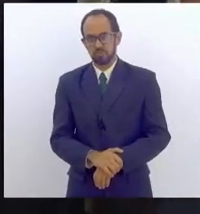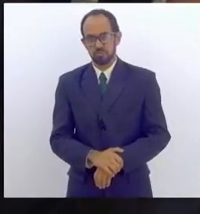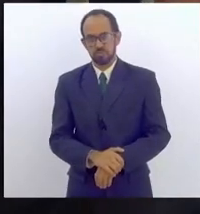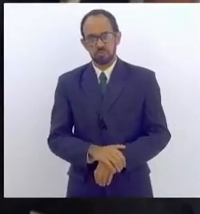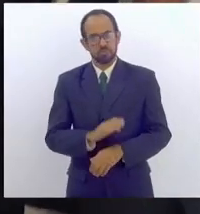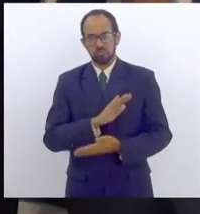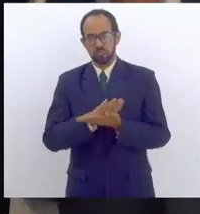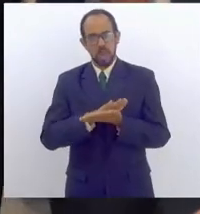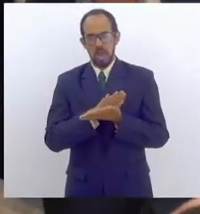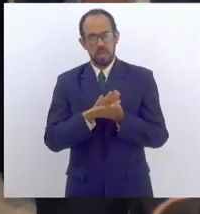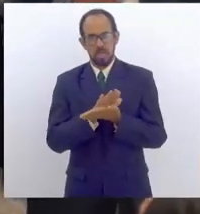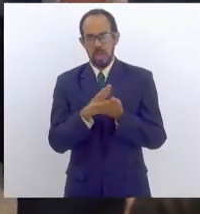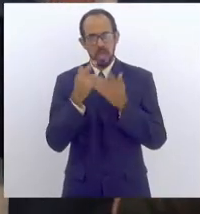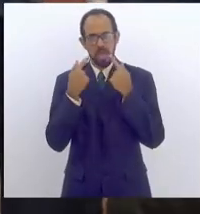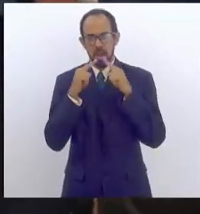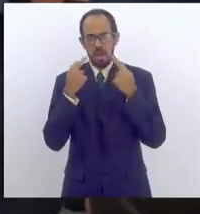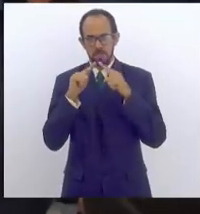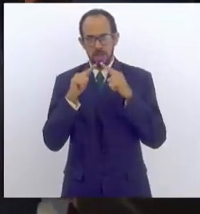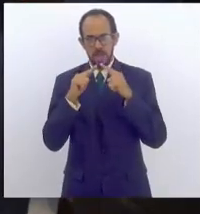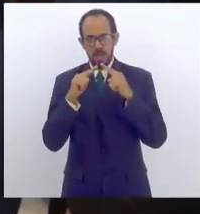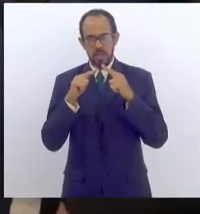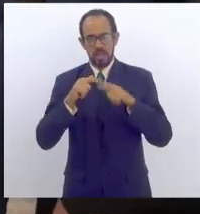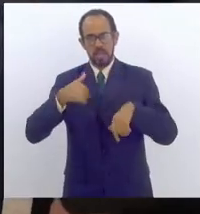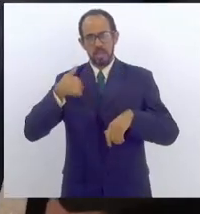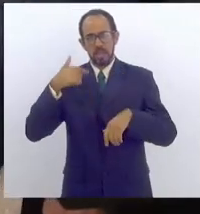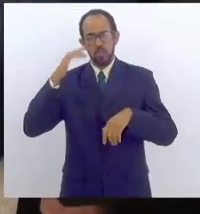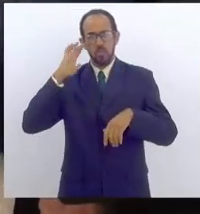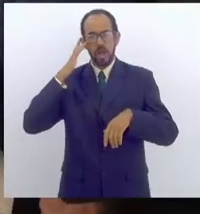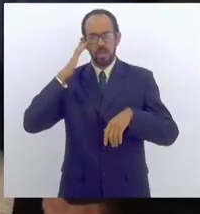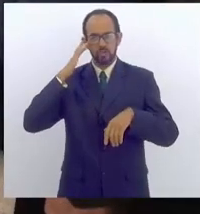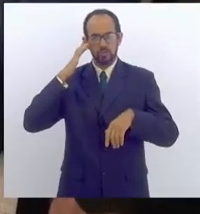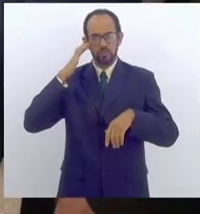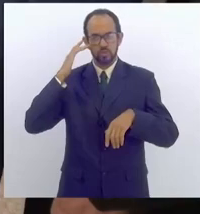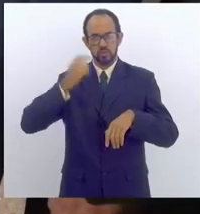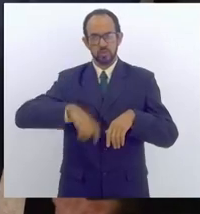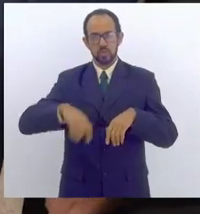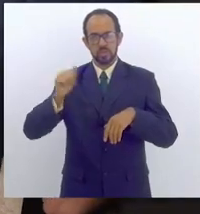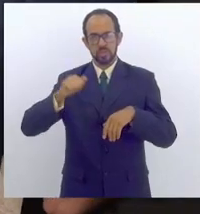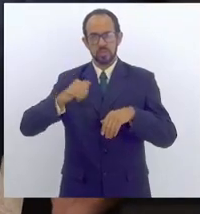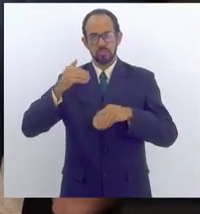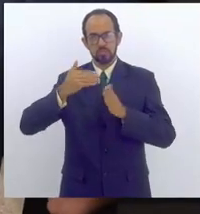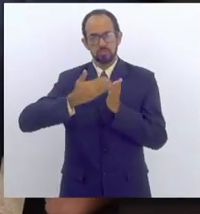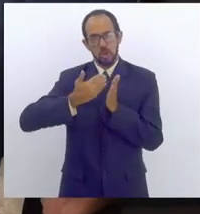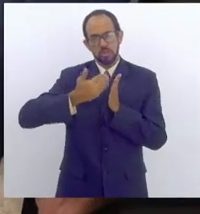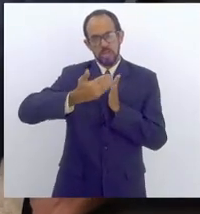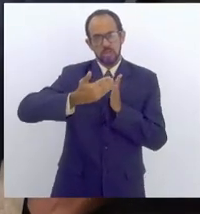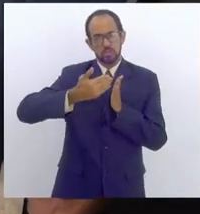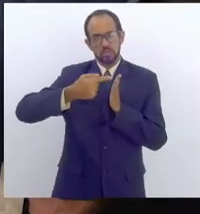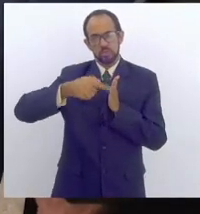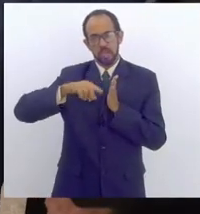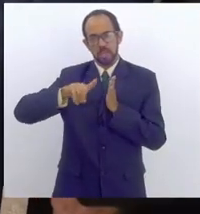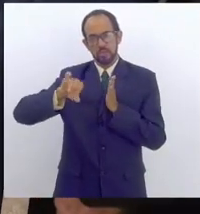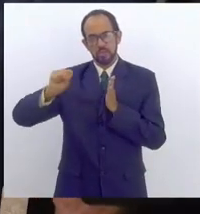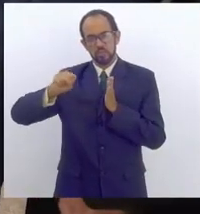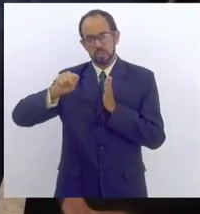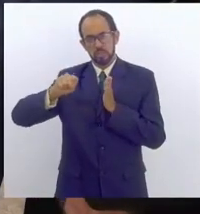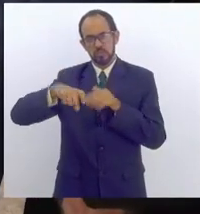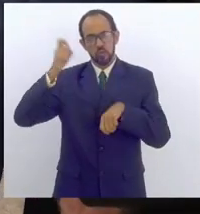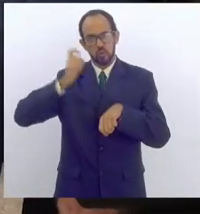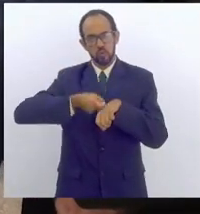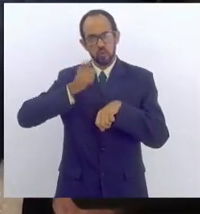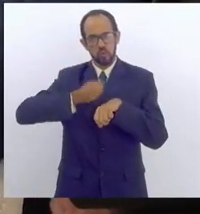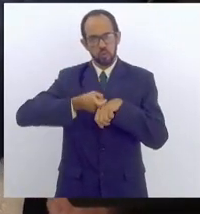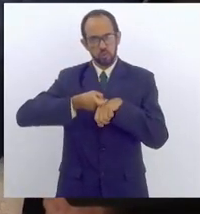reclamar. Acho que esse processo, nos últimos 7 dias, foram muito duros e